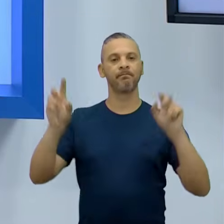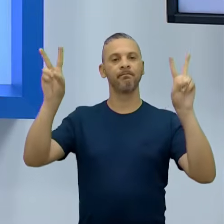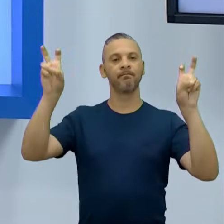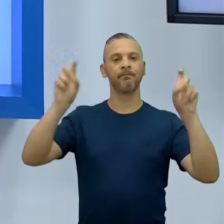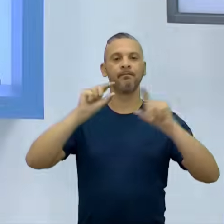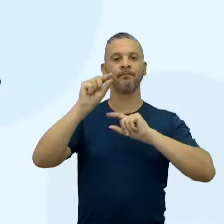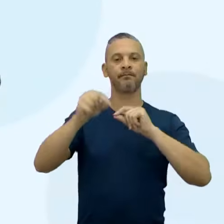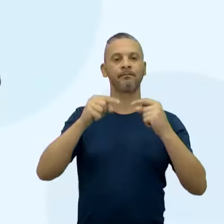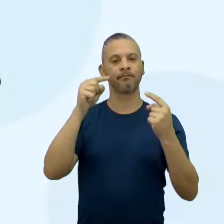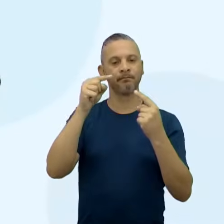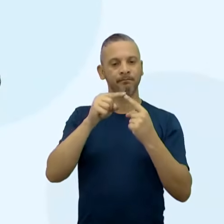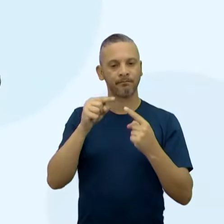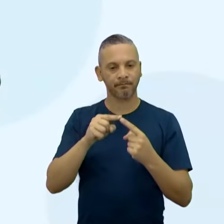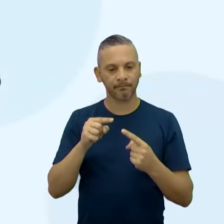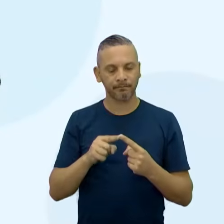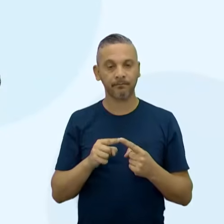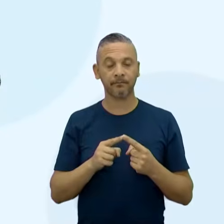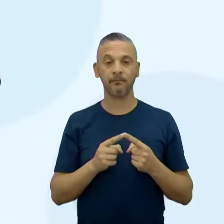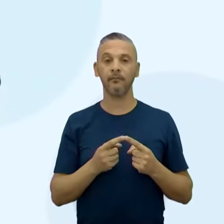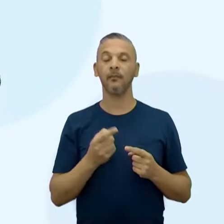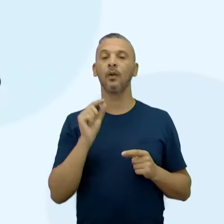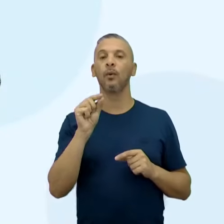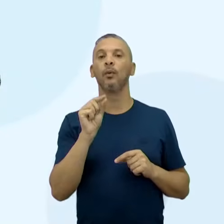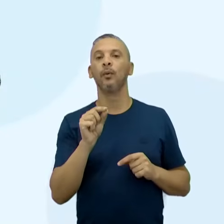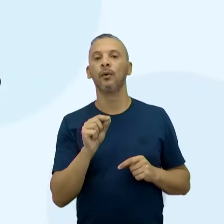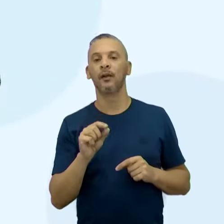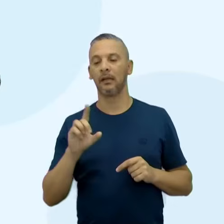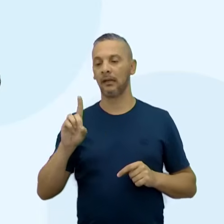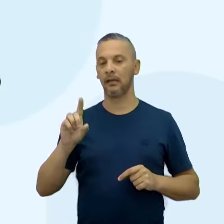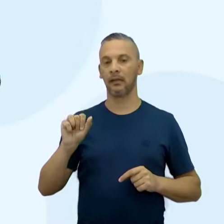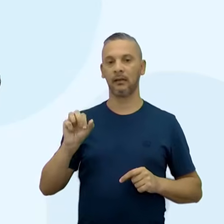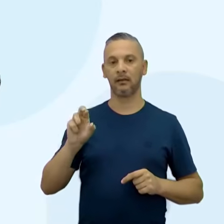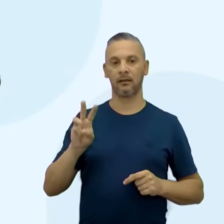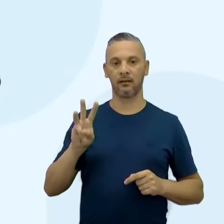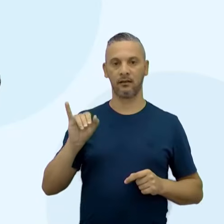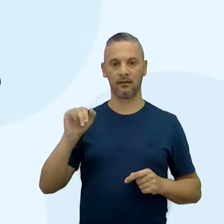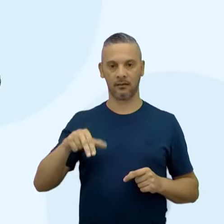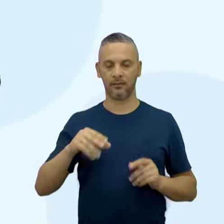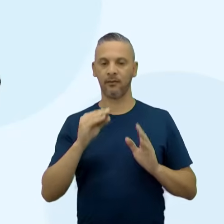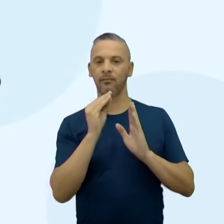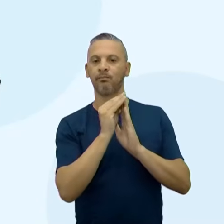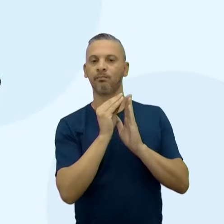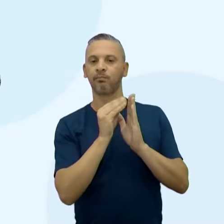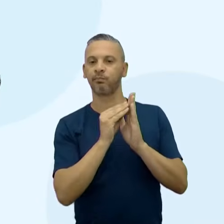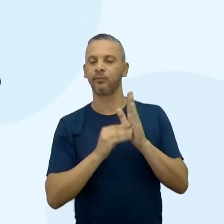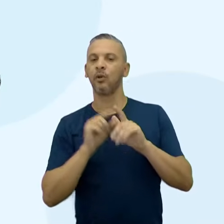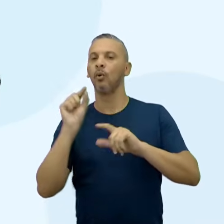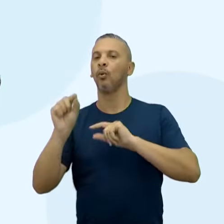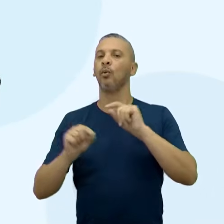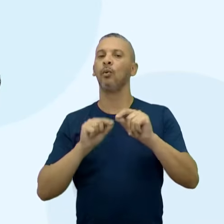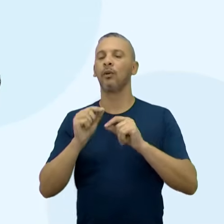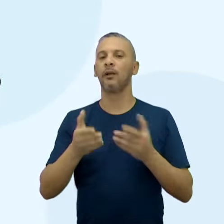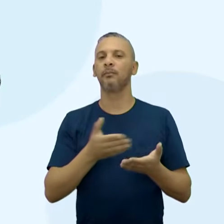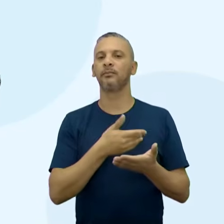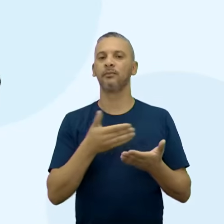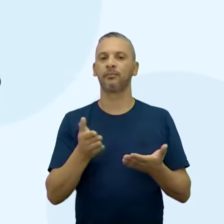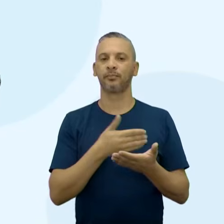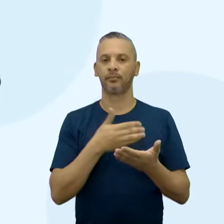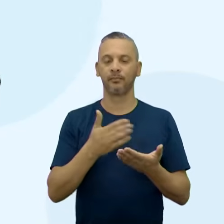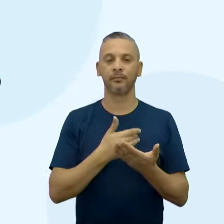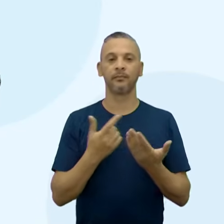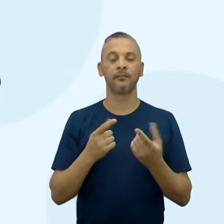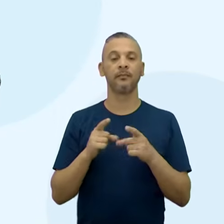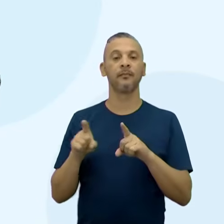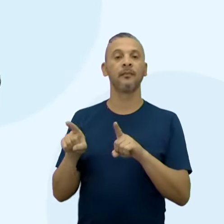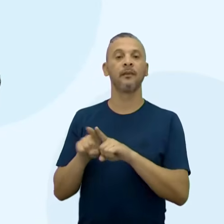uma partezinha, né, um trecho do que Darwin colocou ali no seu diário e também